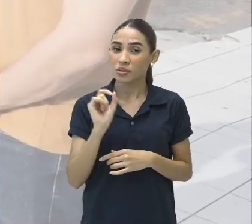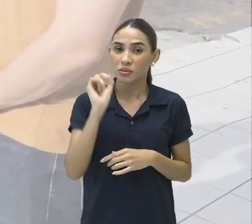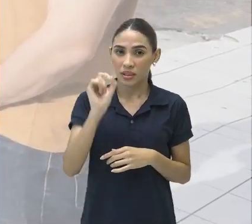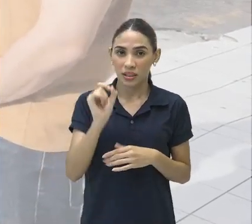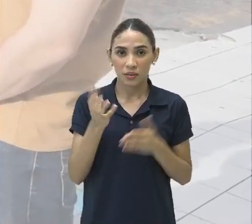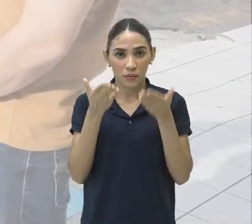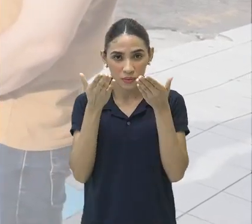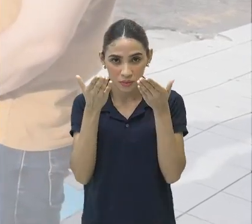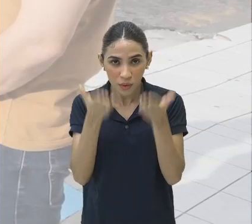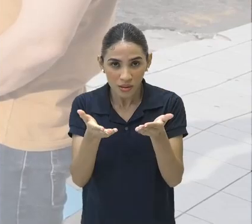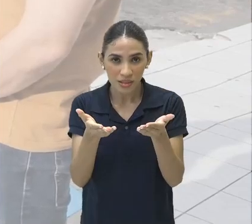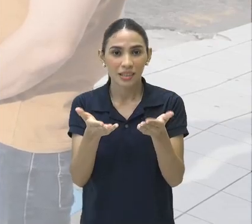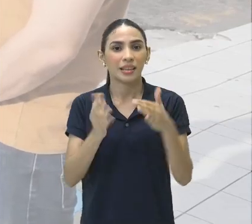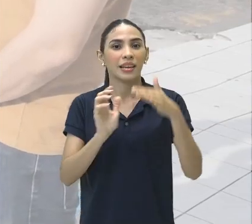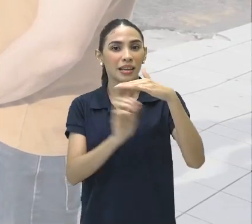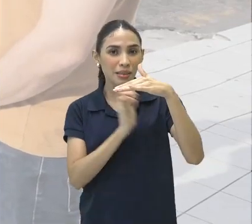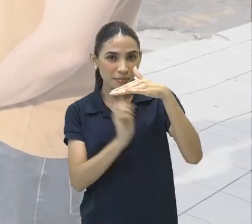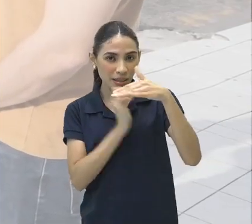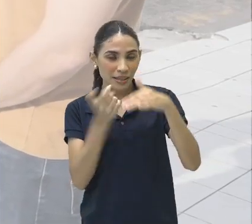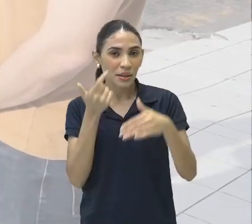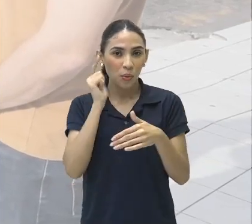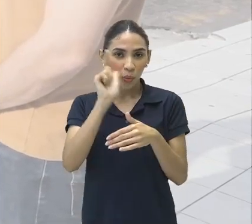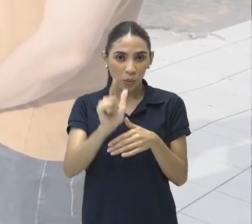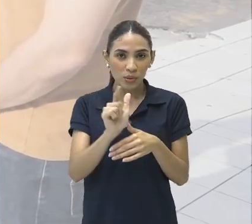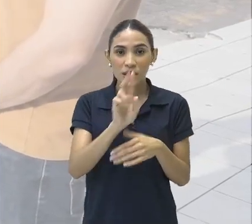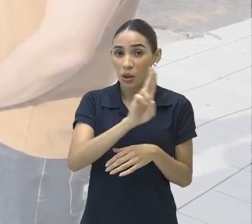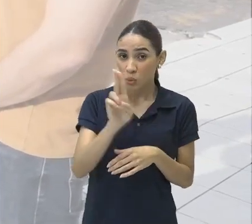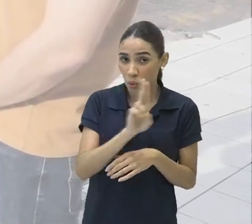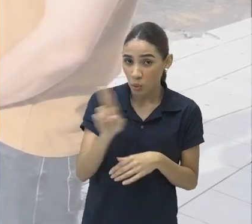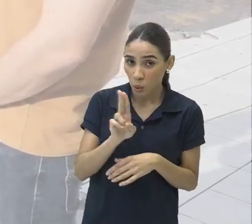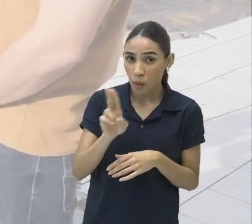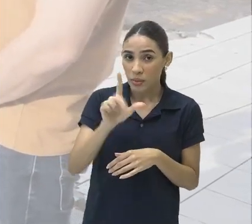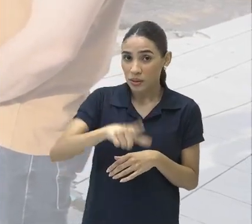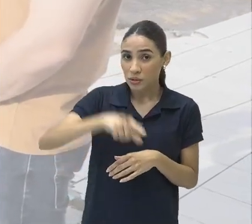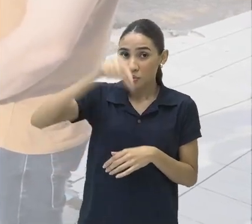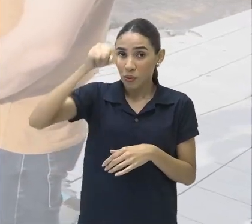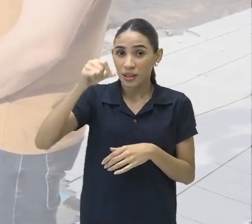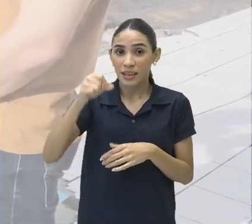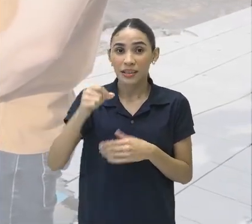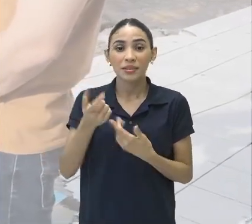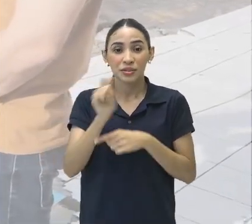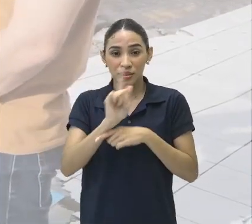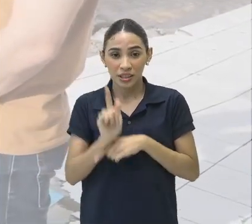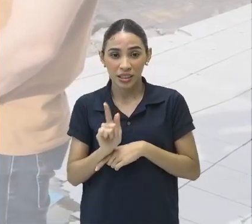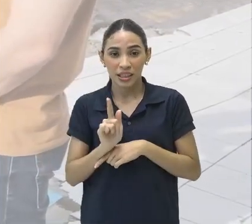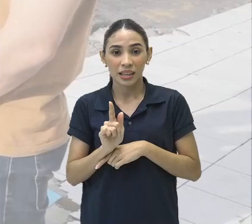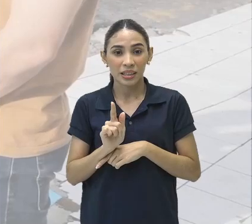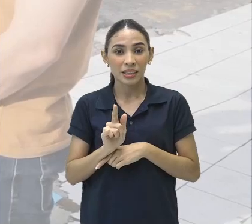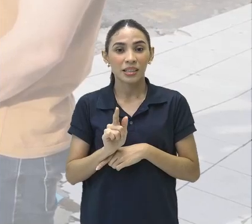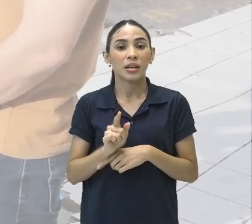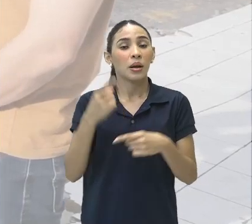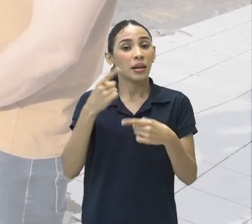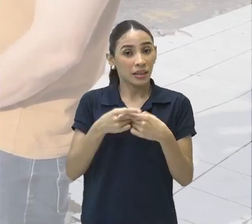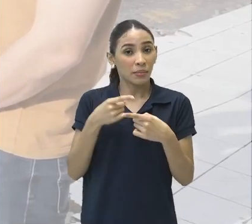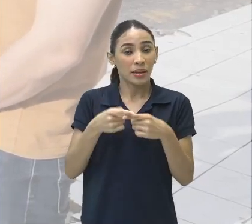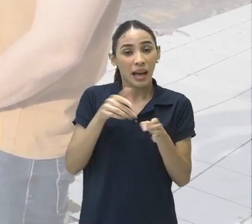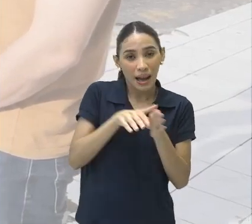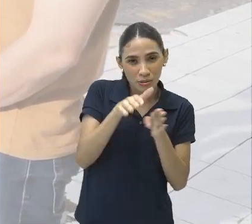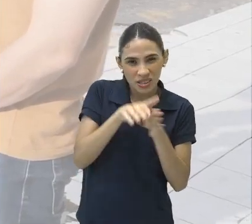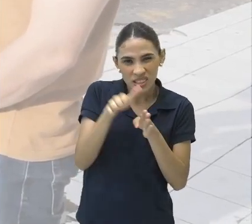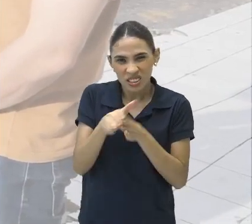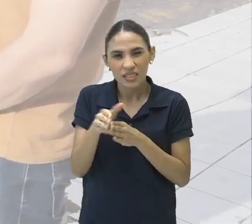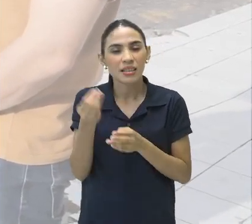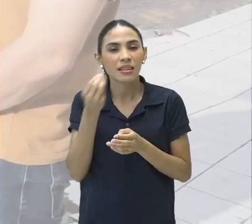você, enquanto dono de uma empresa, consiga nomear uma pessoa de confiança para ser o seu gerente, para que justamente ele te auxilie a tentar resolver